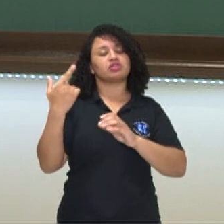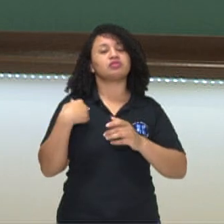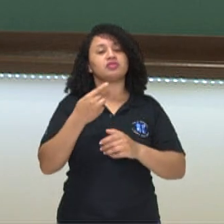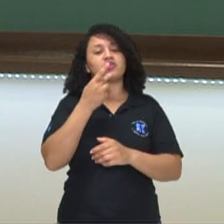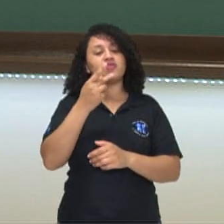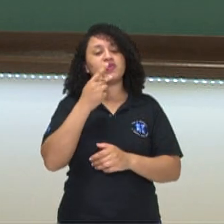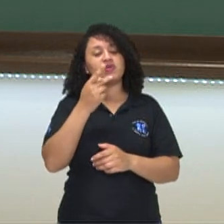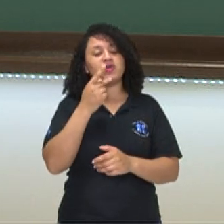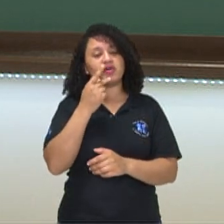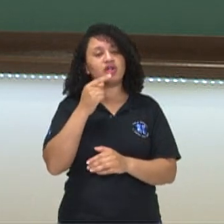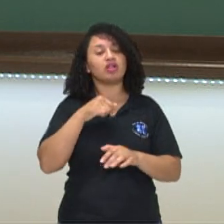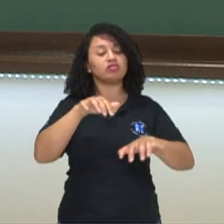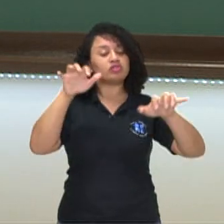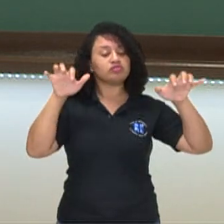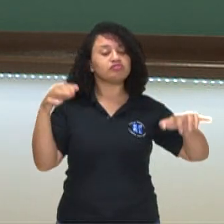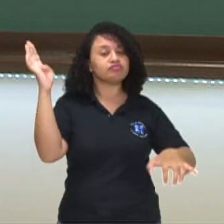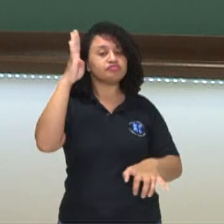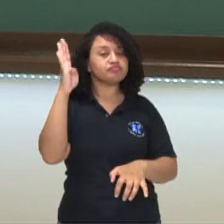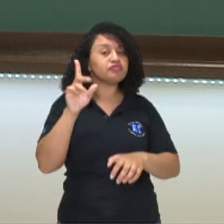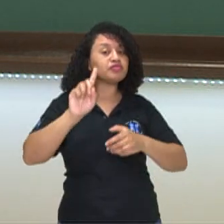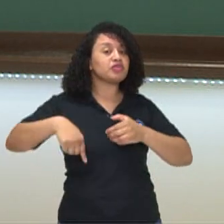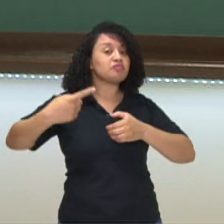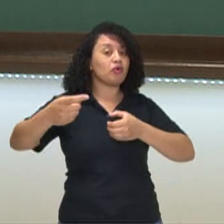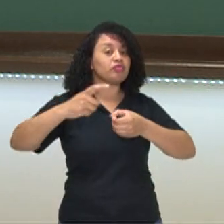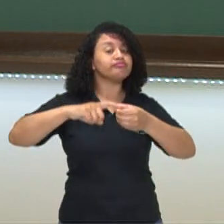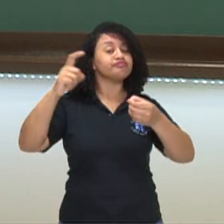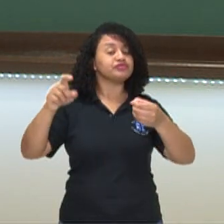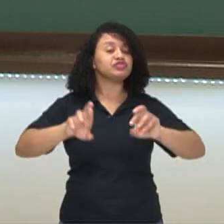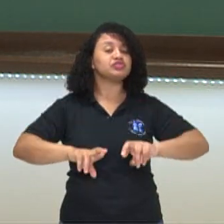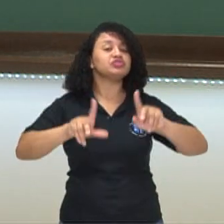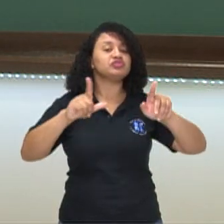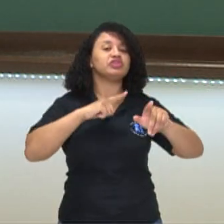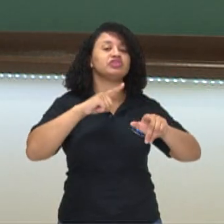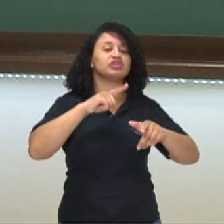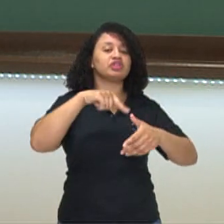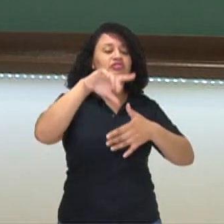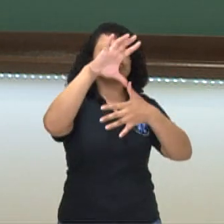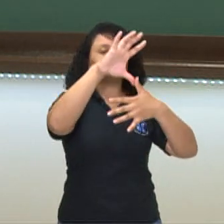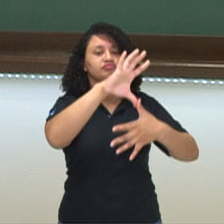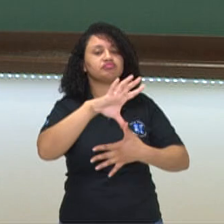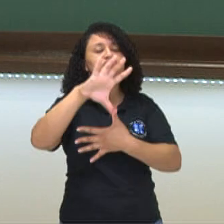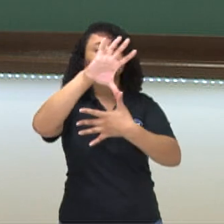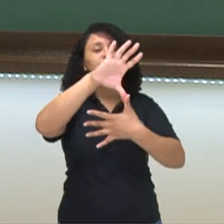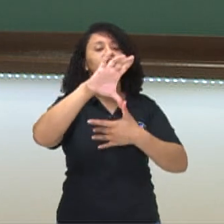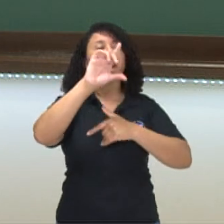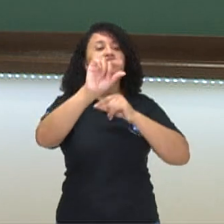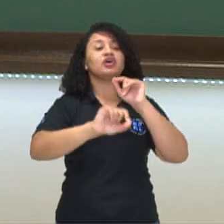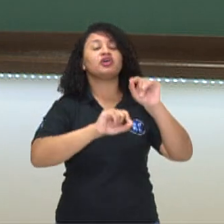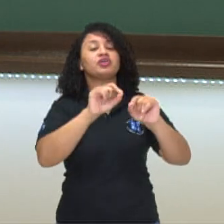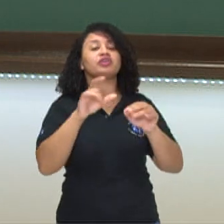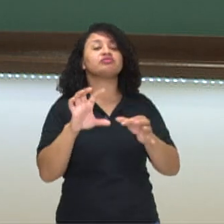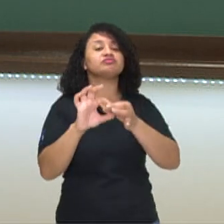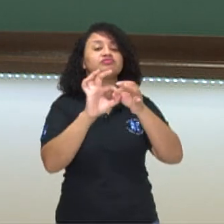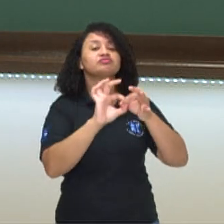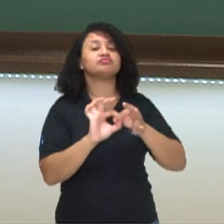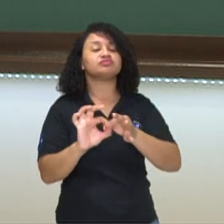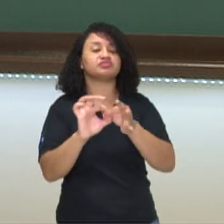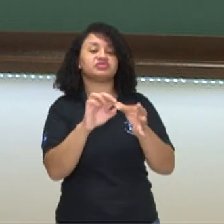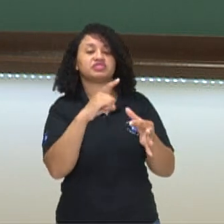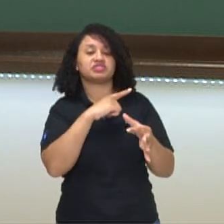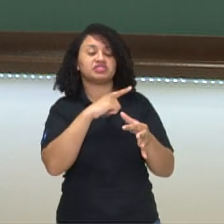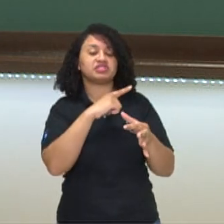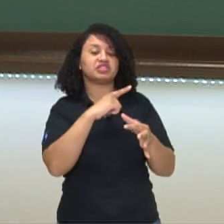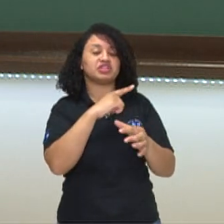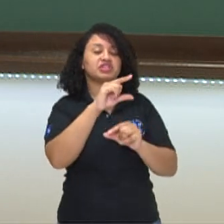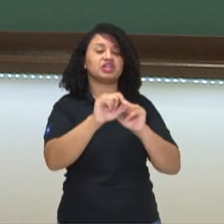Brasil pós-independência, diferente do que aconteceu com o restante da América, foi a unidade territorial,